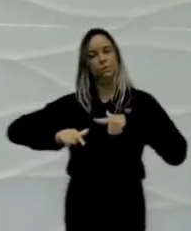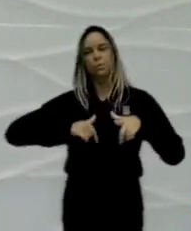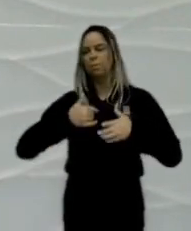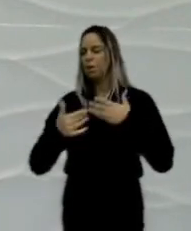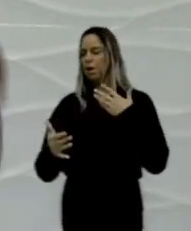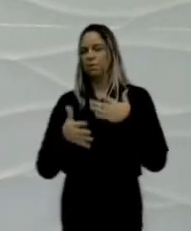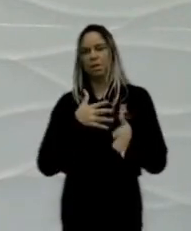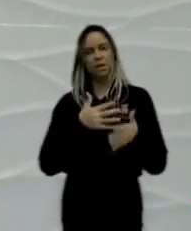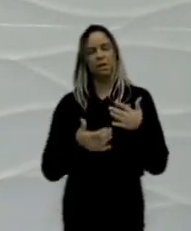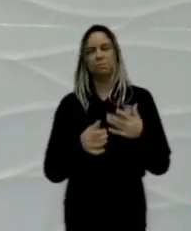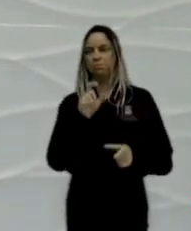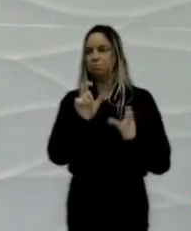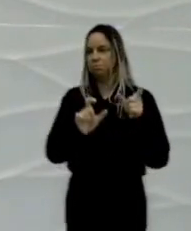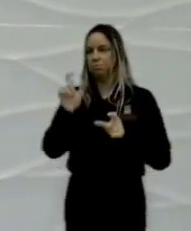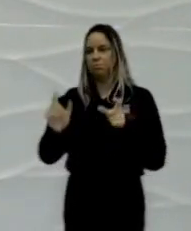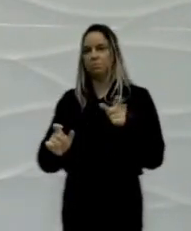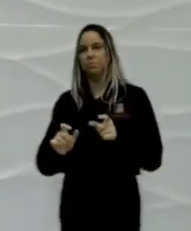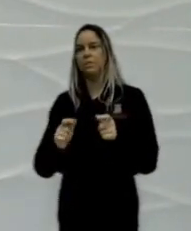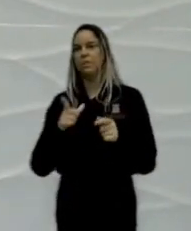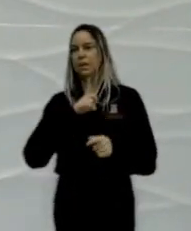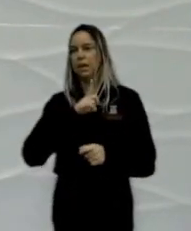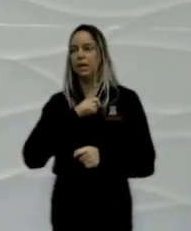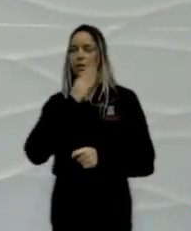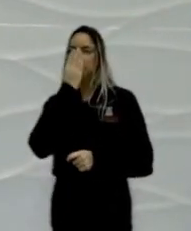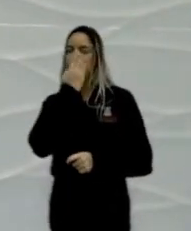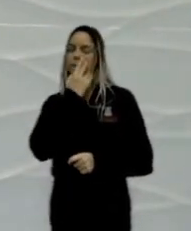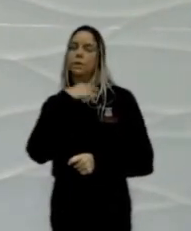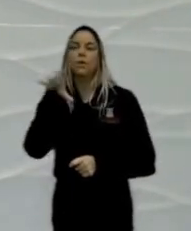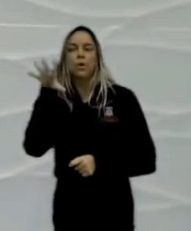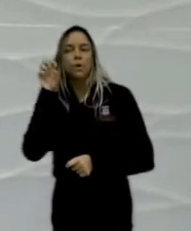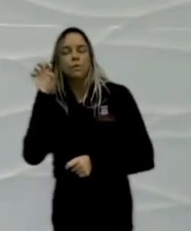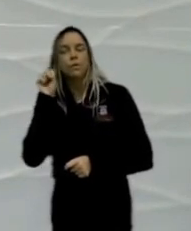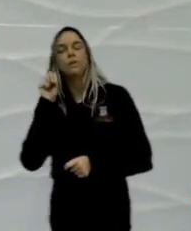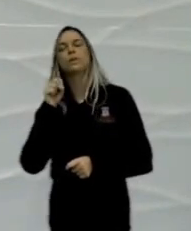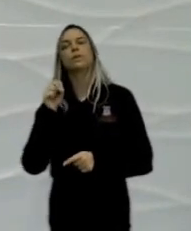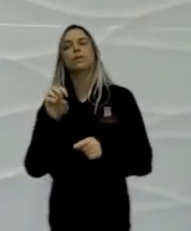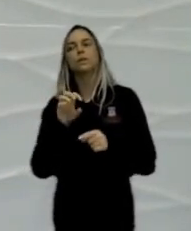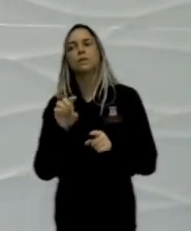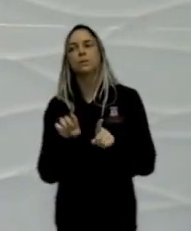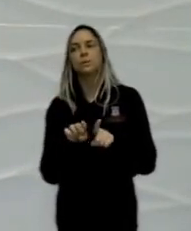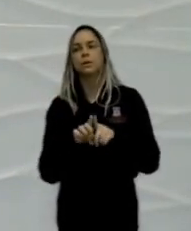for, tem corregedoria, tem ouvidoria, corregedoria pura